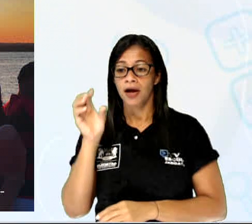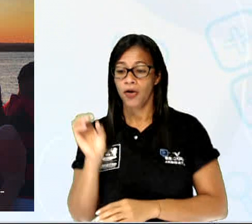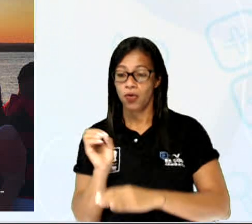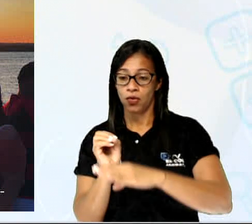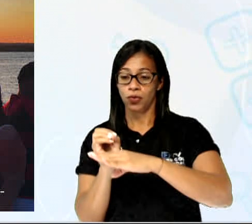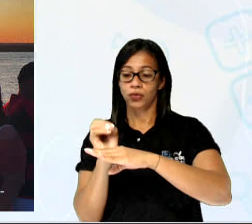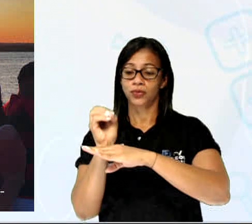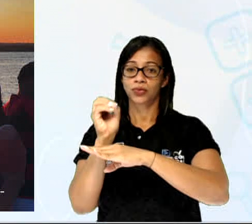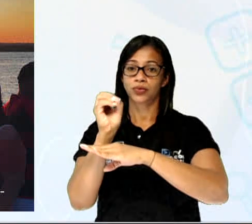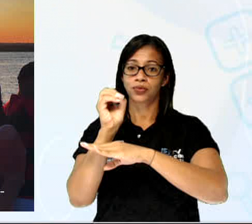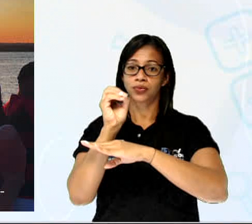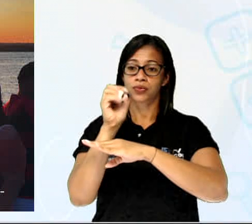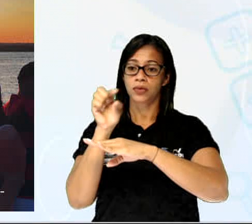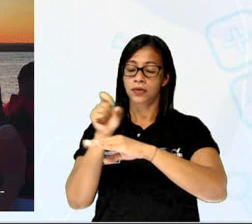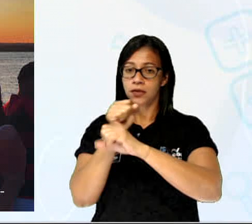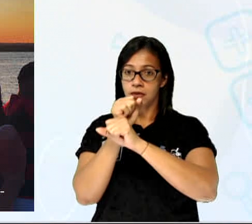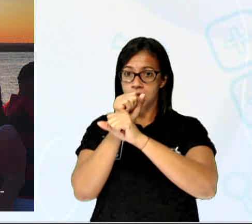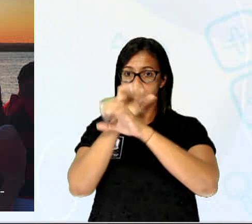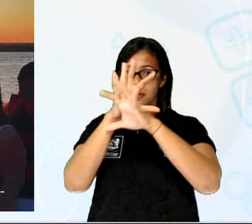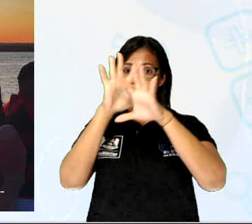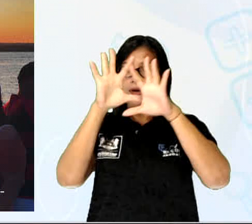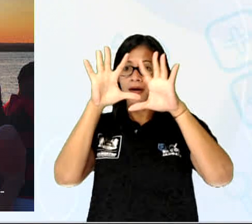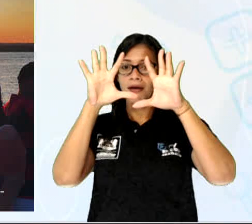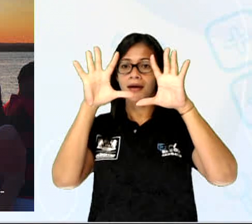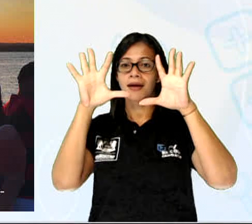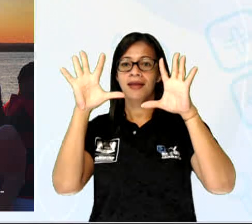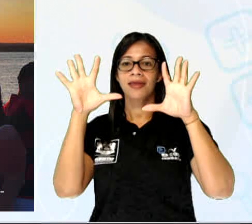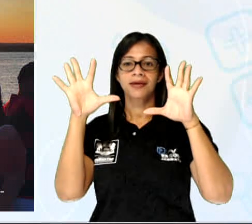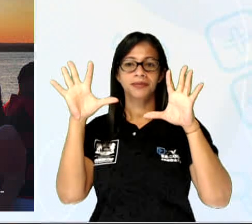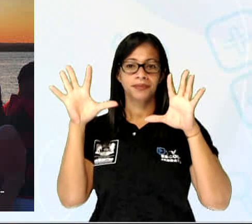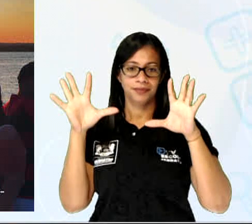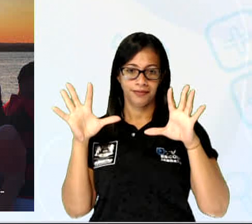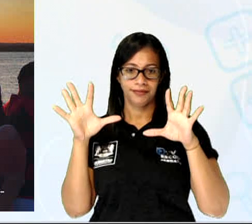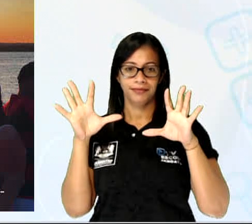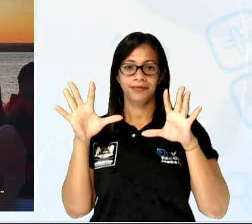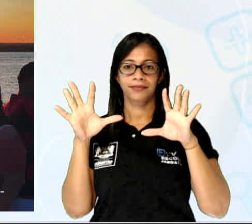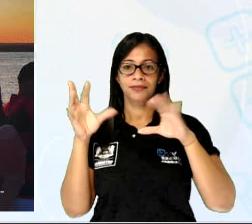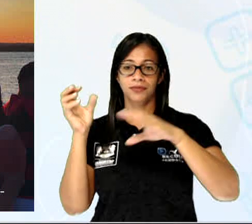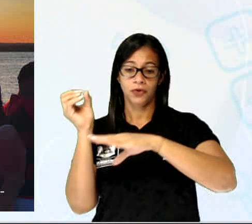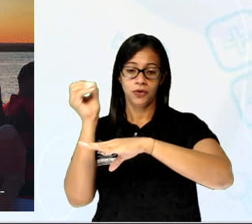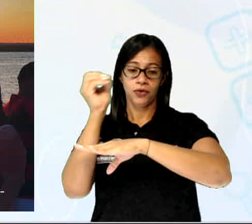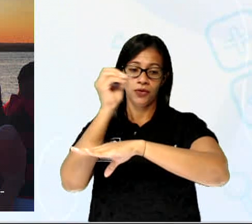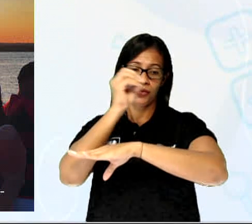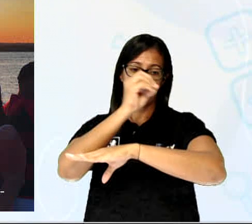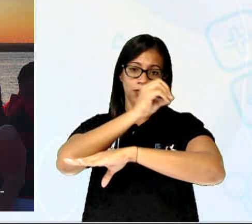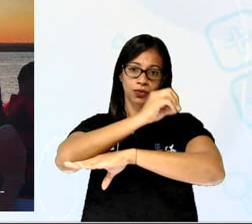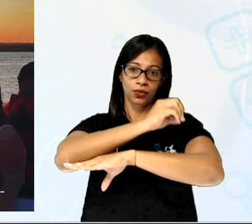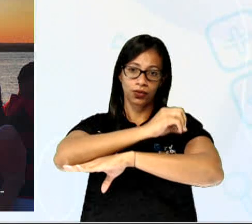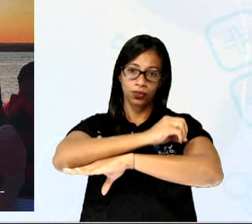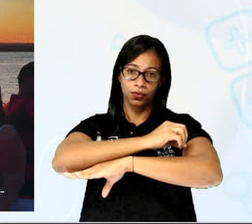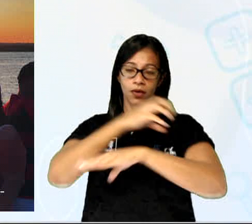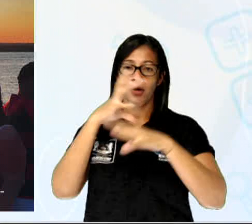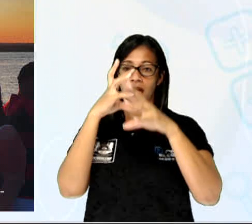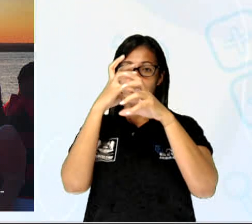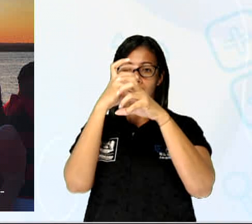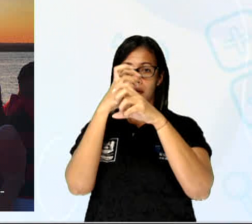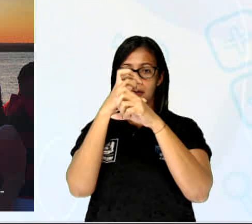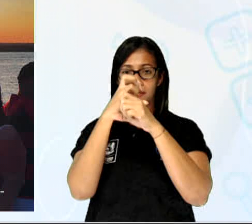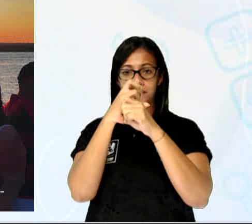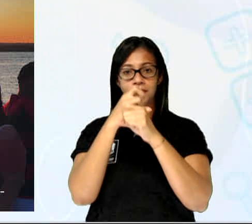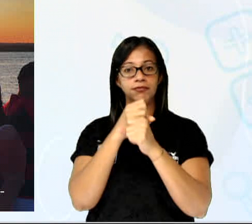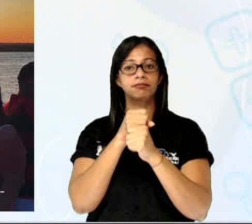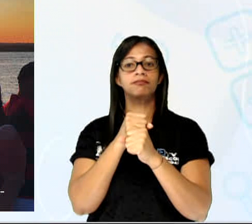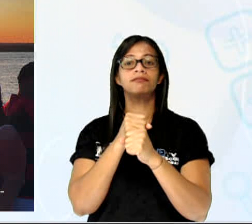sol nós já estamos vendo já escurecendo. Estão percebendo isso também? Essa imagem é Ponta